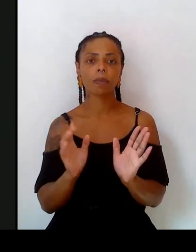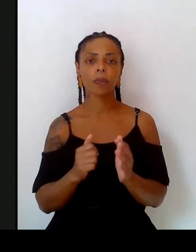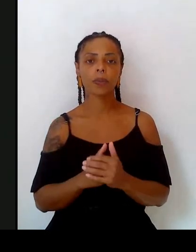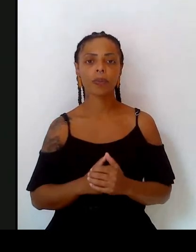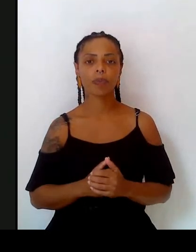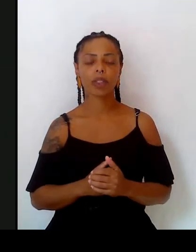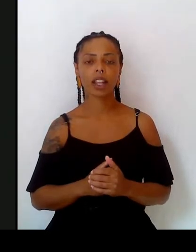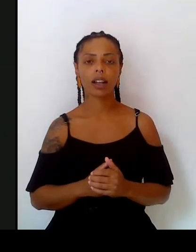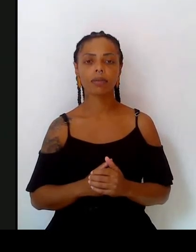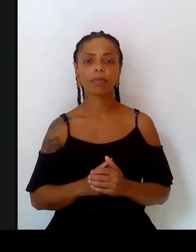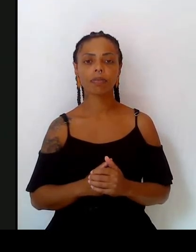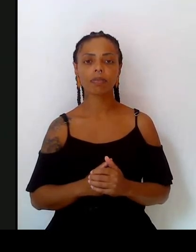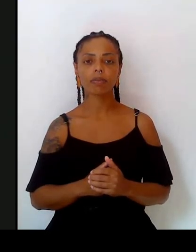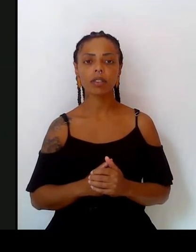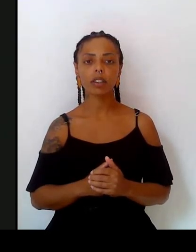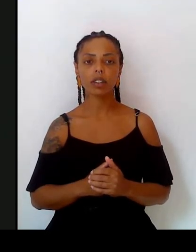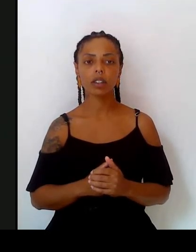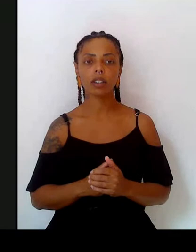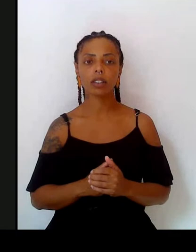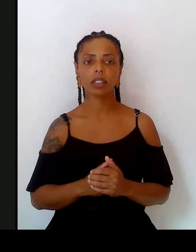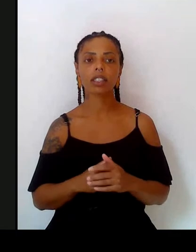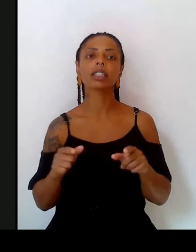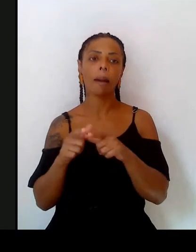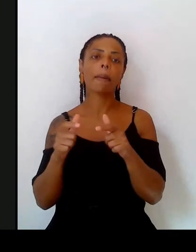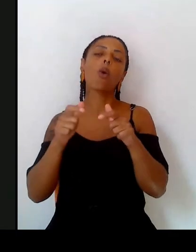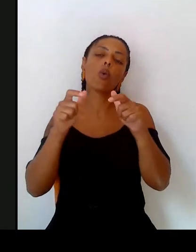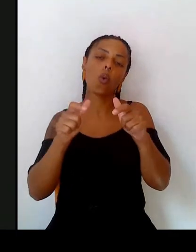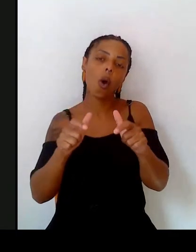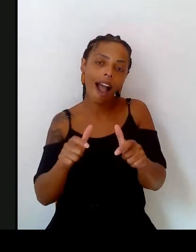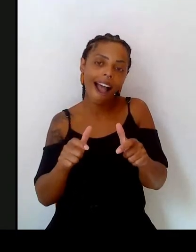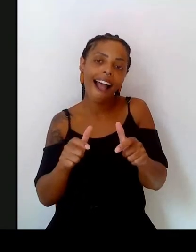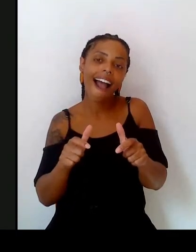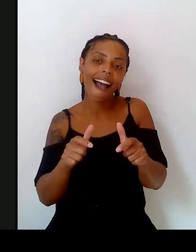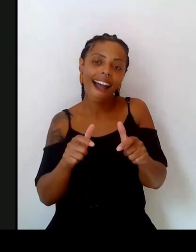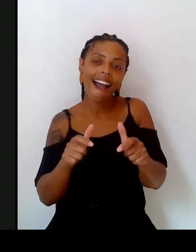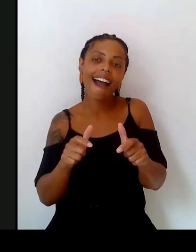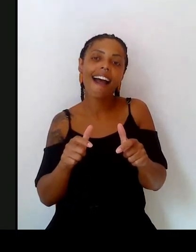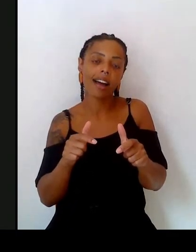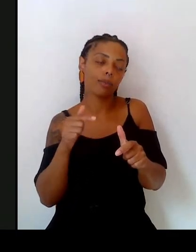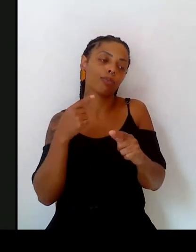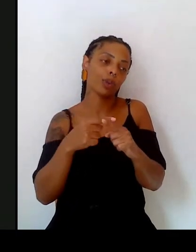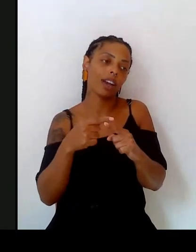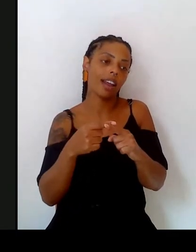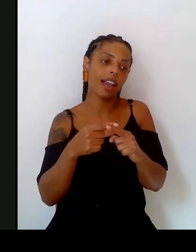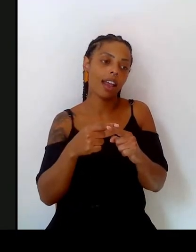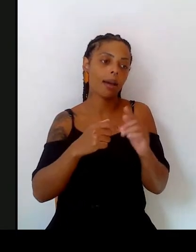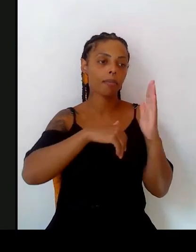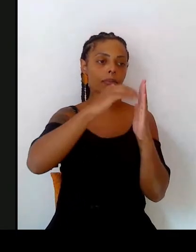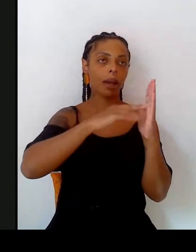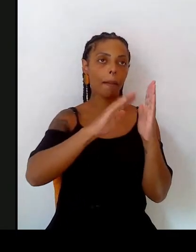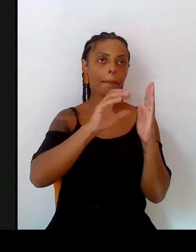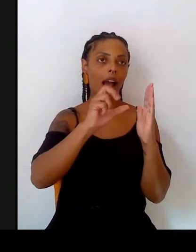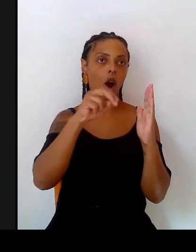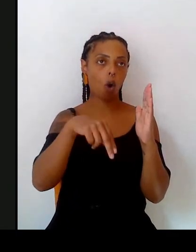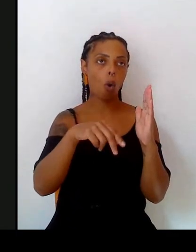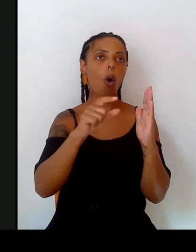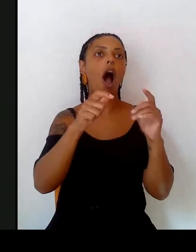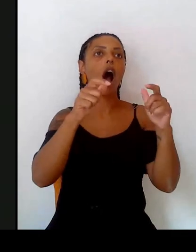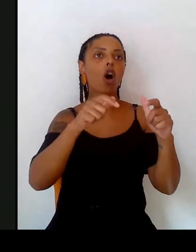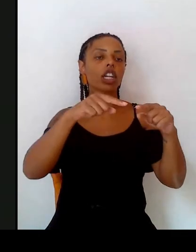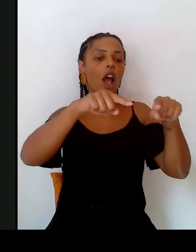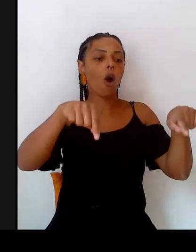não só o local antes das duas figuras estão as figuras de Beckham estão na cama em um quarto